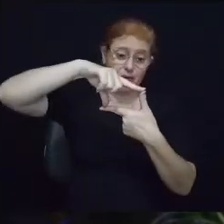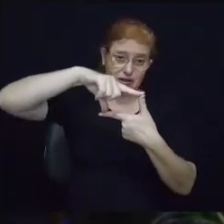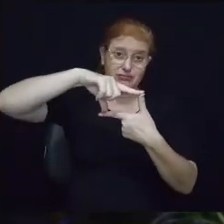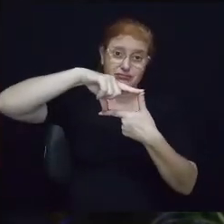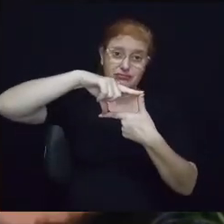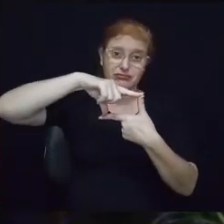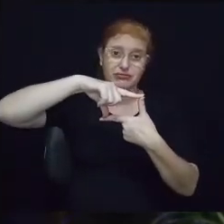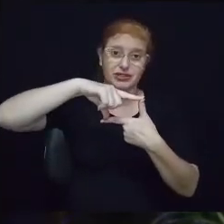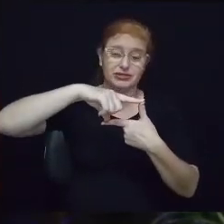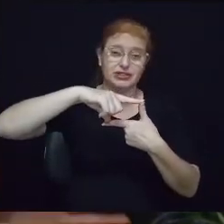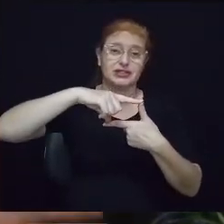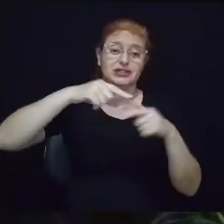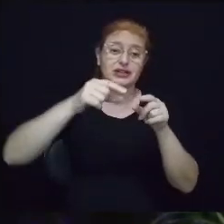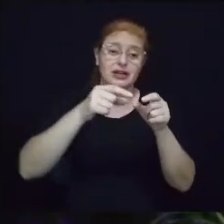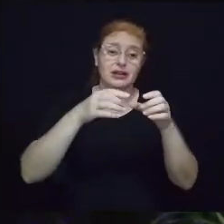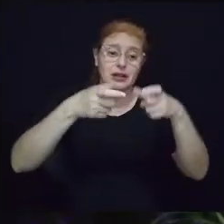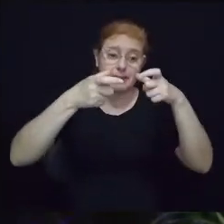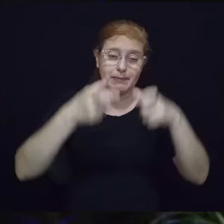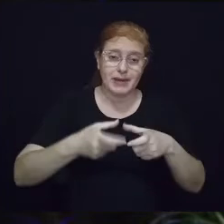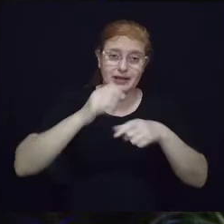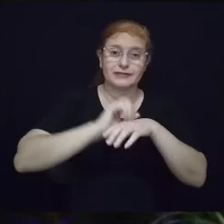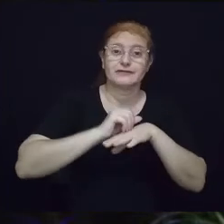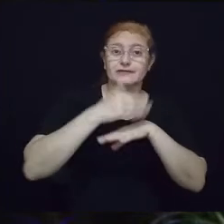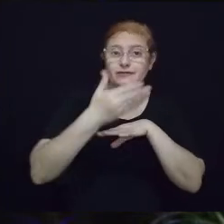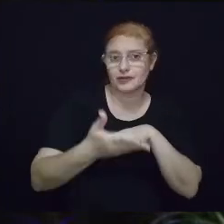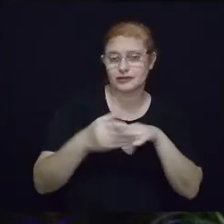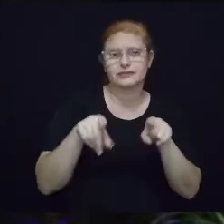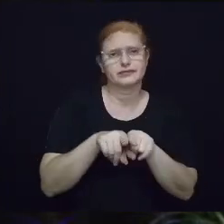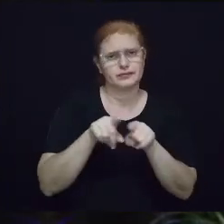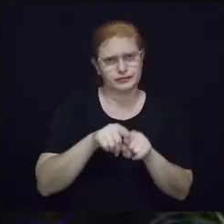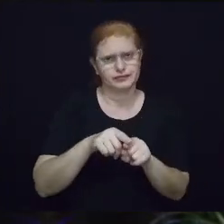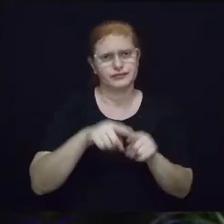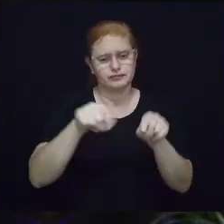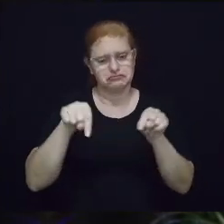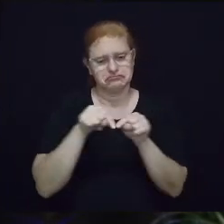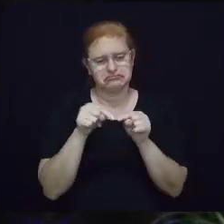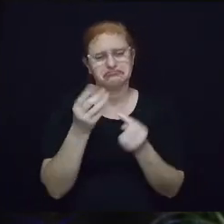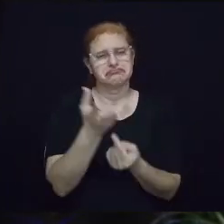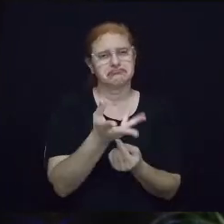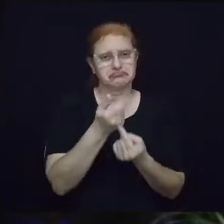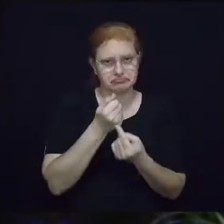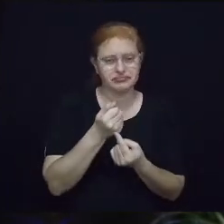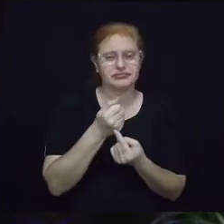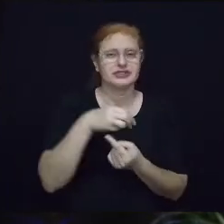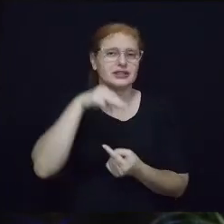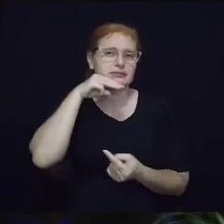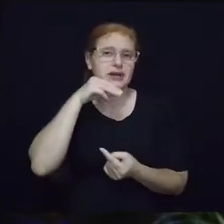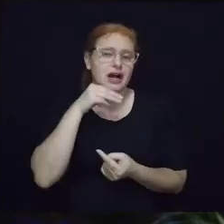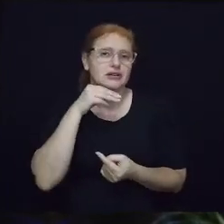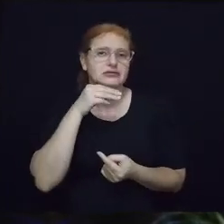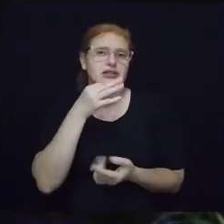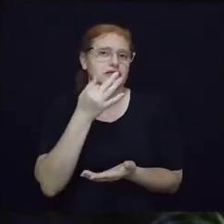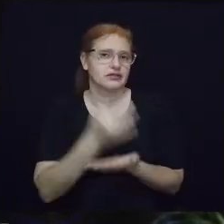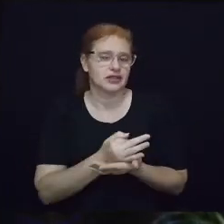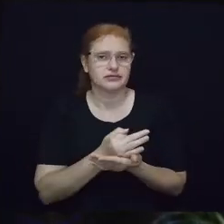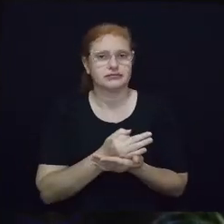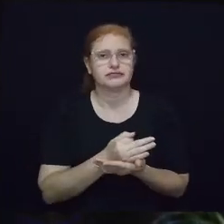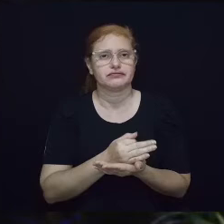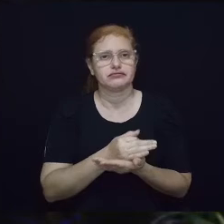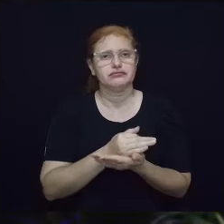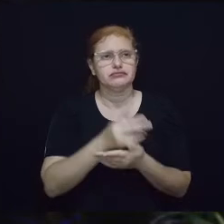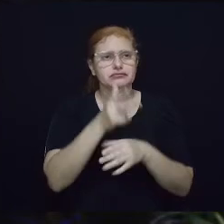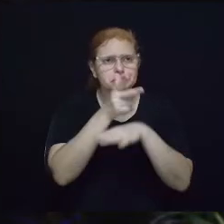externo, né? E também do ateliê quando o Mauro não está, né? Que eu acho que foi uma abordagem mais fotográfica, que tem o filme, são